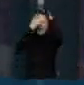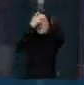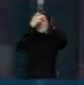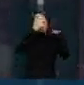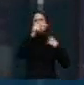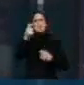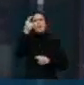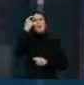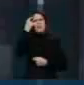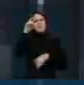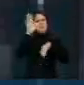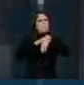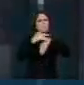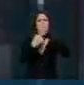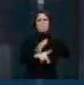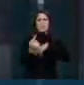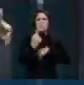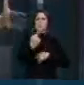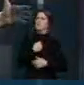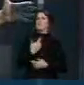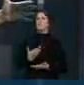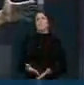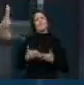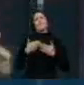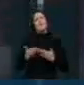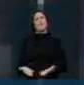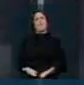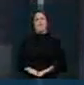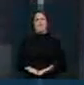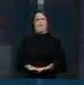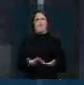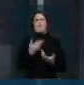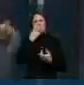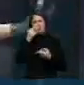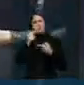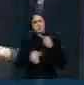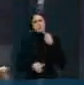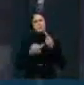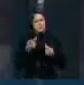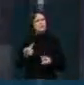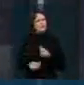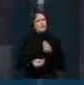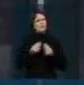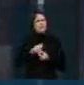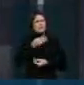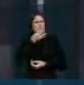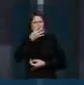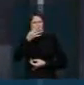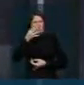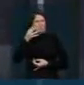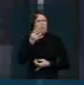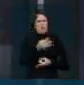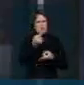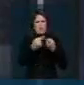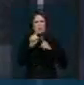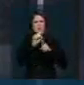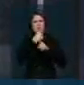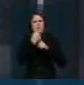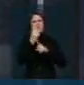seus raciocínios, uma coisa absolutamente ruidosa e agressiva à sociedade que eu vi